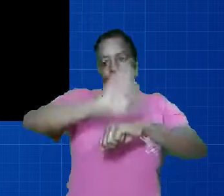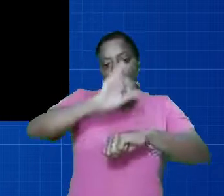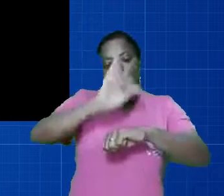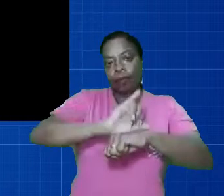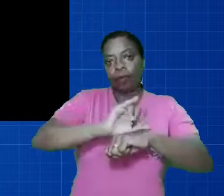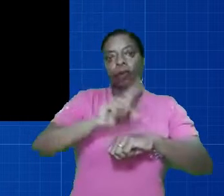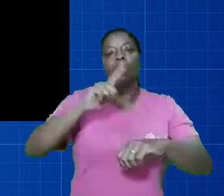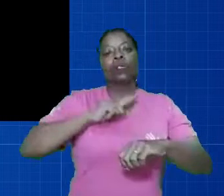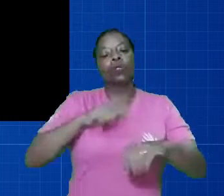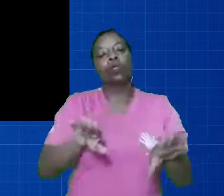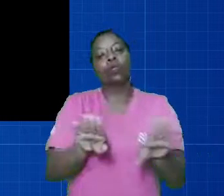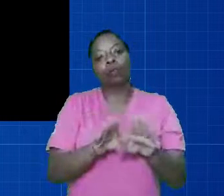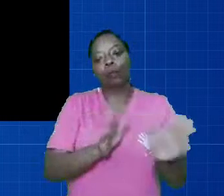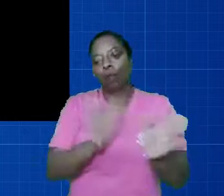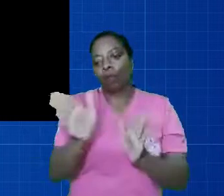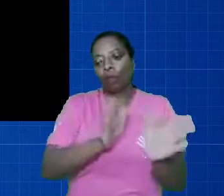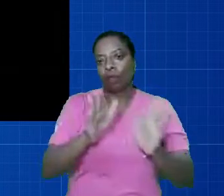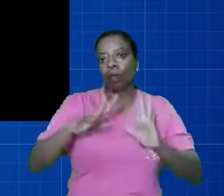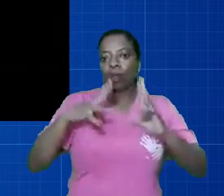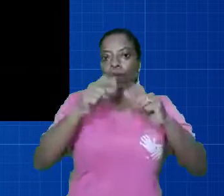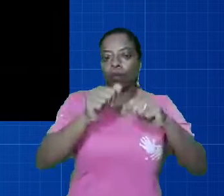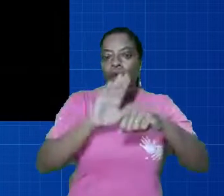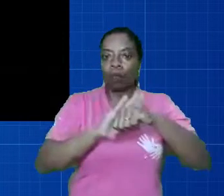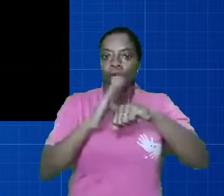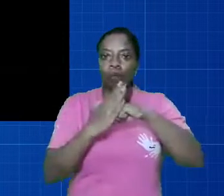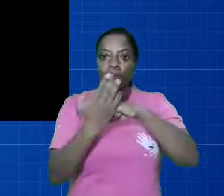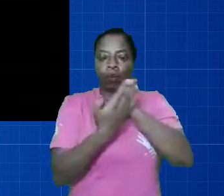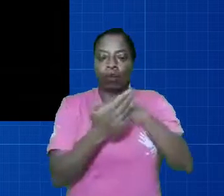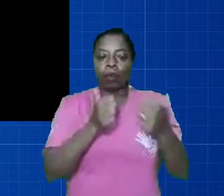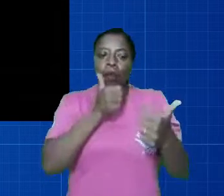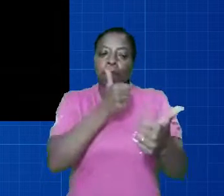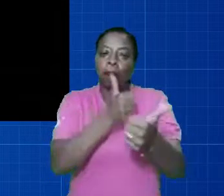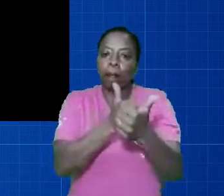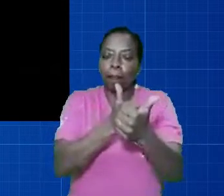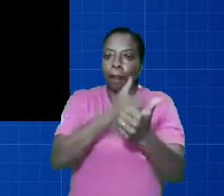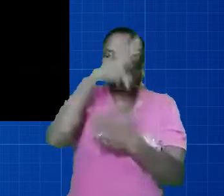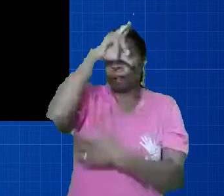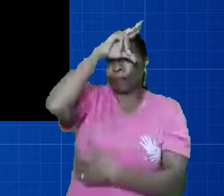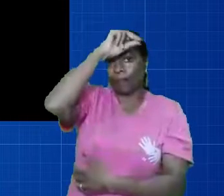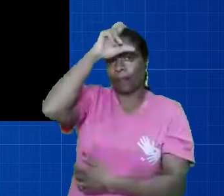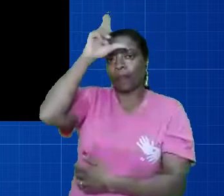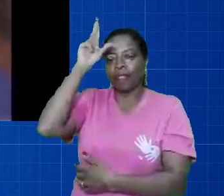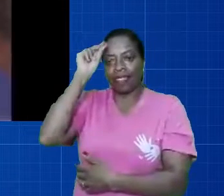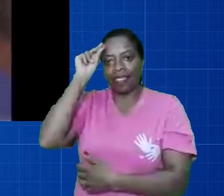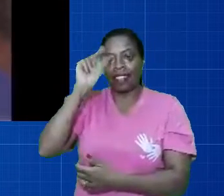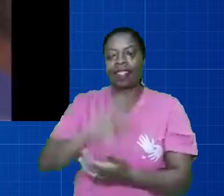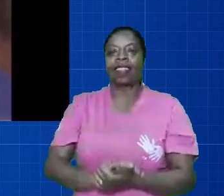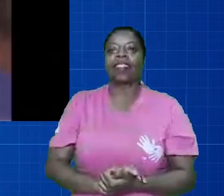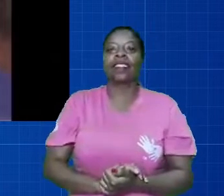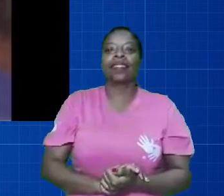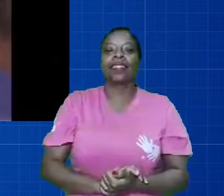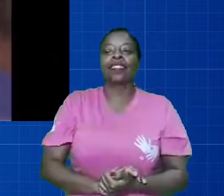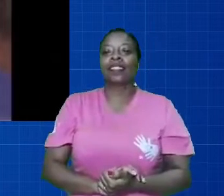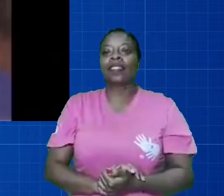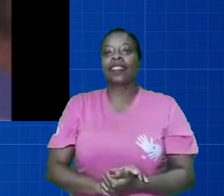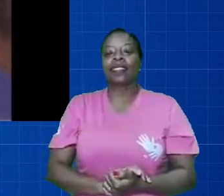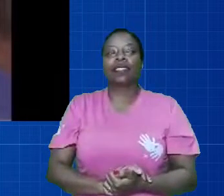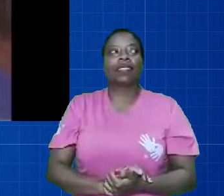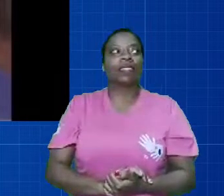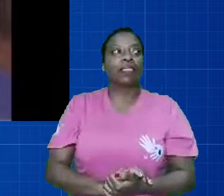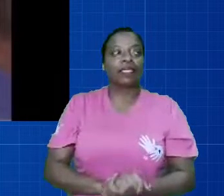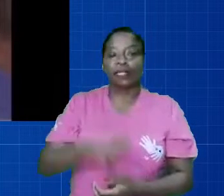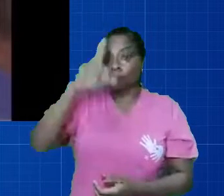os bairros, porque fica uma quadra da prefeitura. Na prefeitura também, aproveitando que ficávamos tão próximo, nós fazíamos